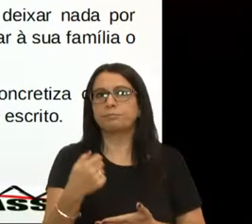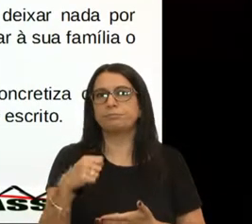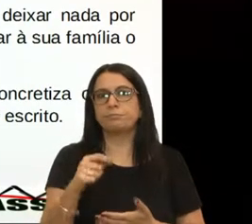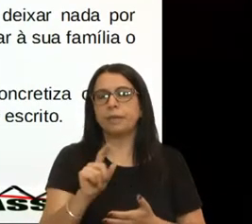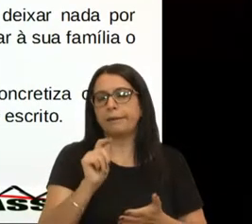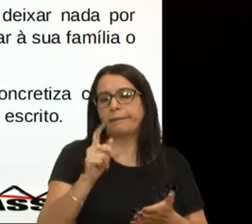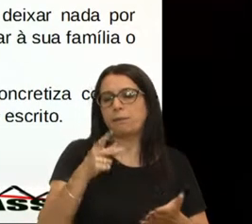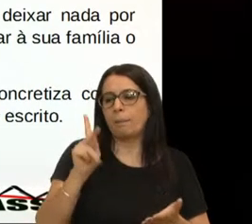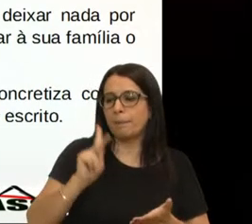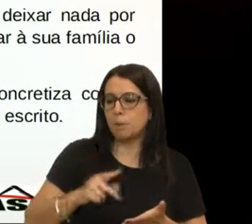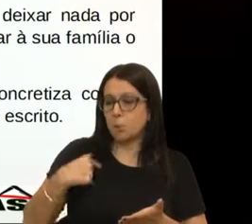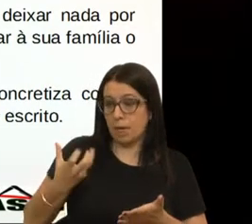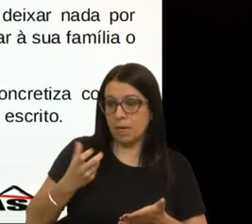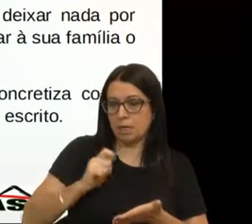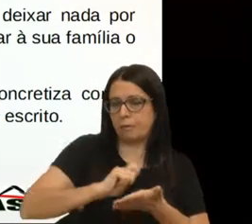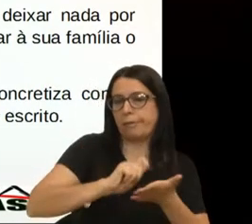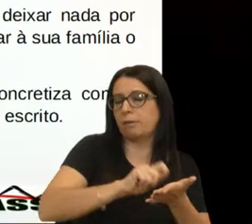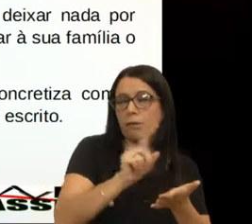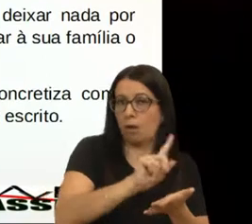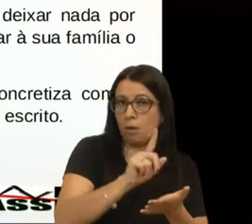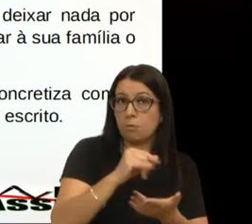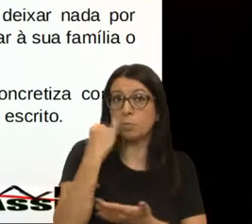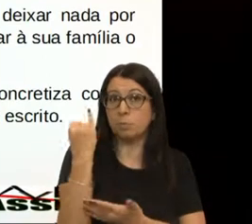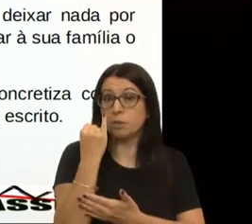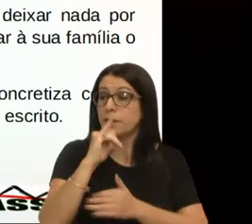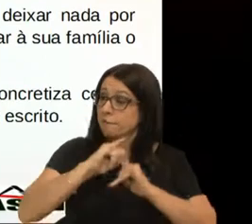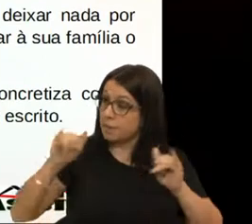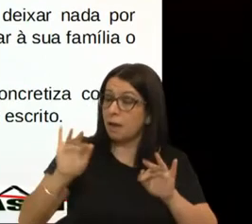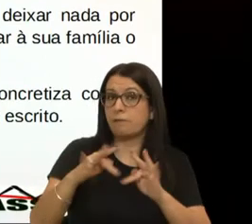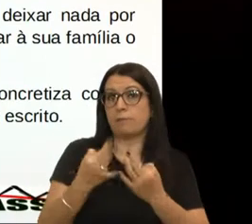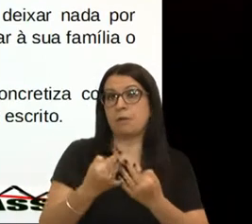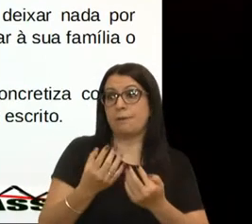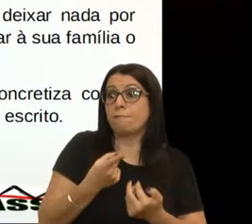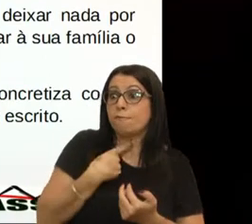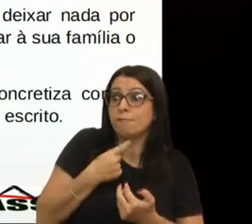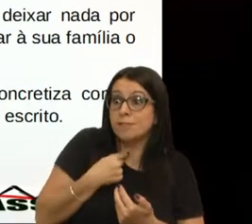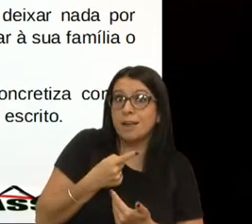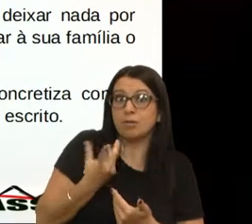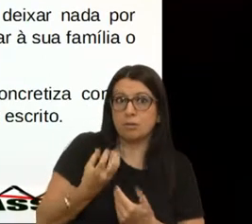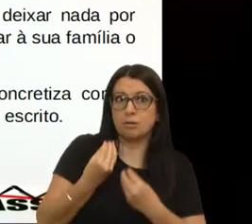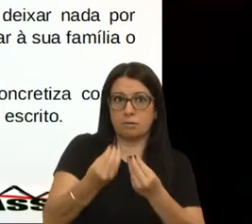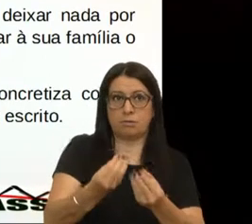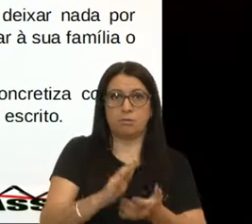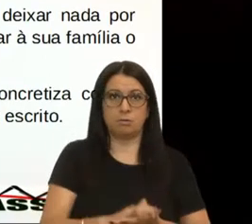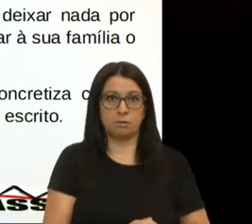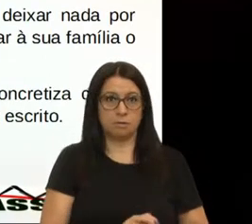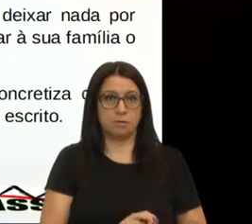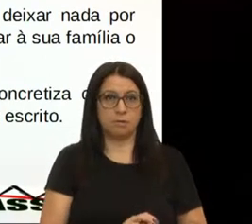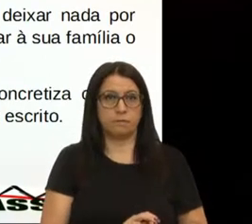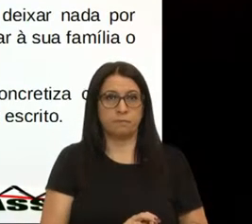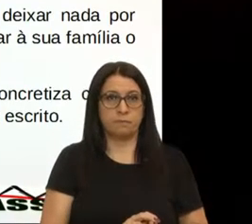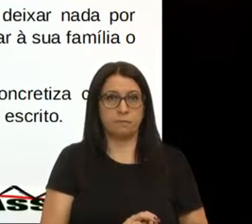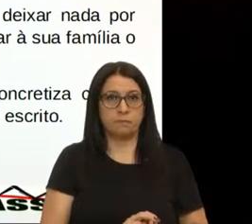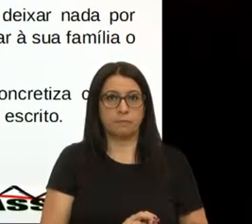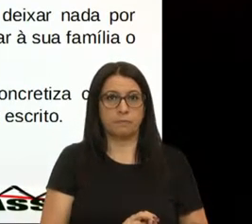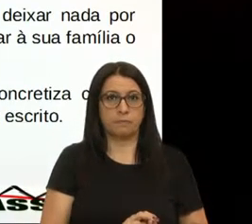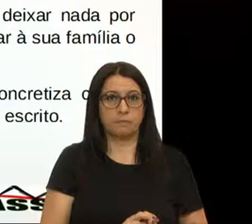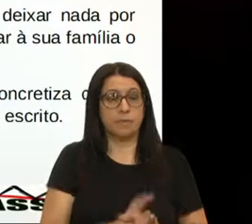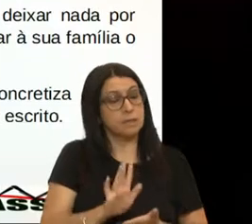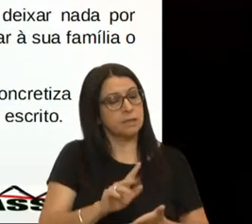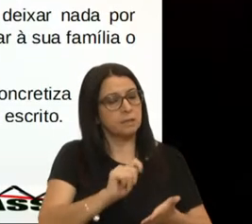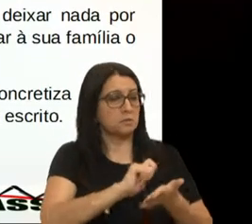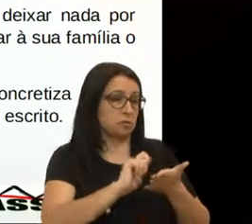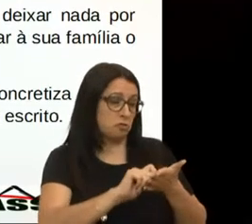por escrito, mas é importante comunicar à família o desejo da doação. Se for deixado por